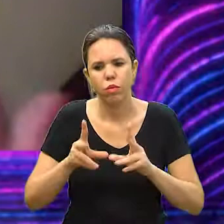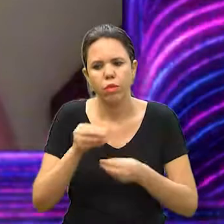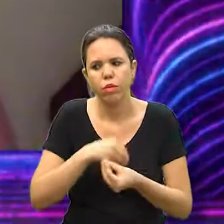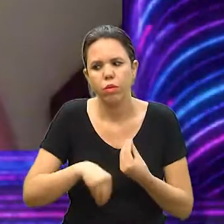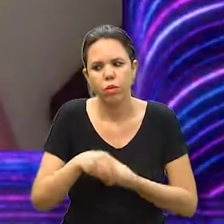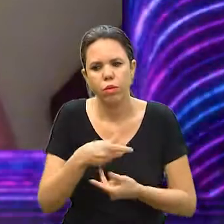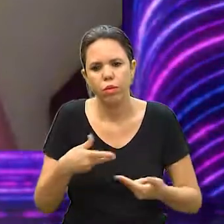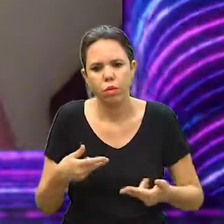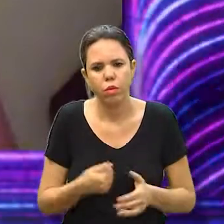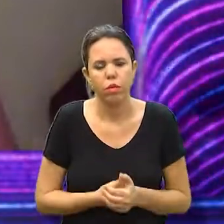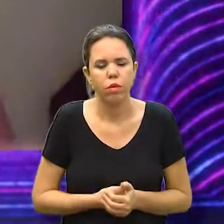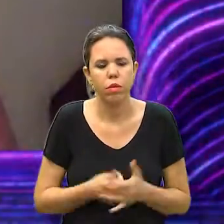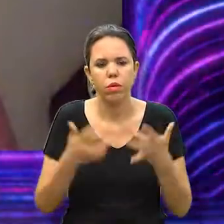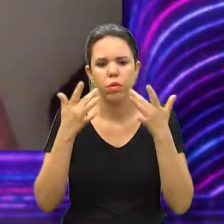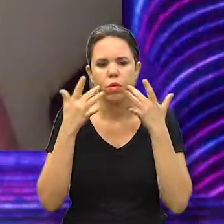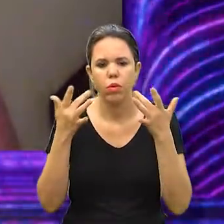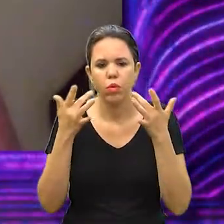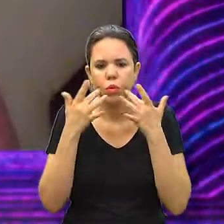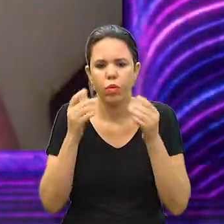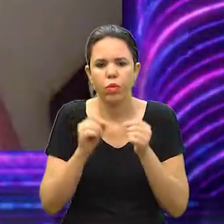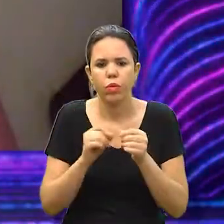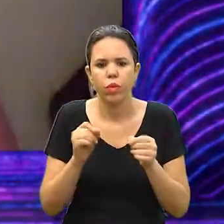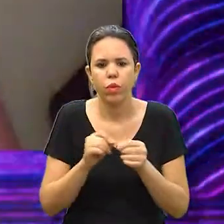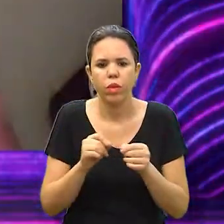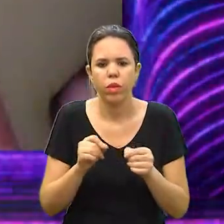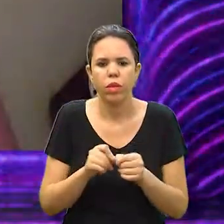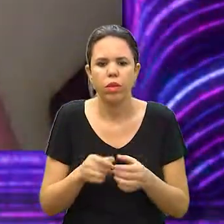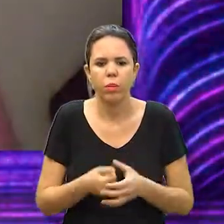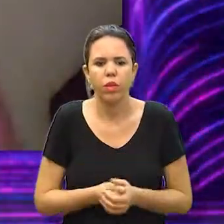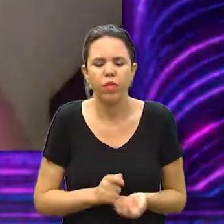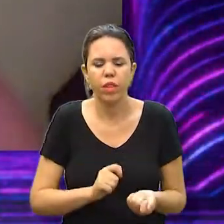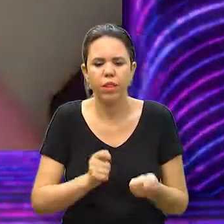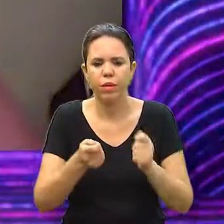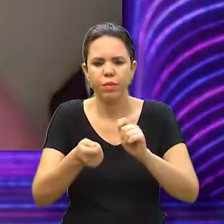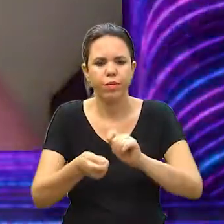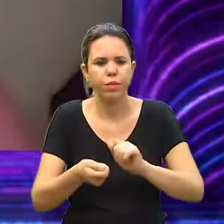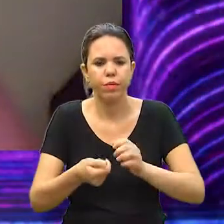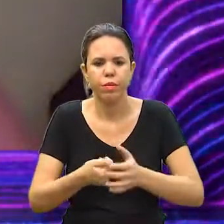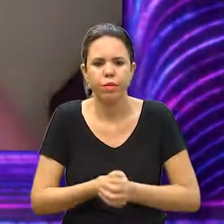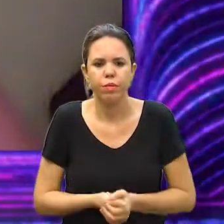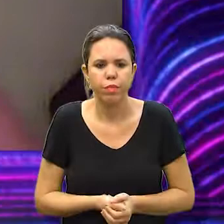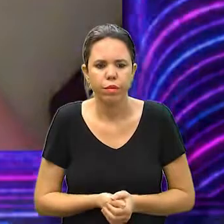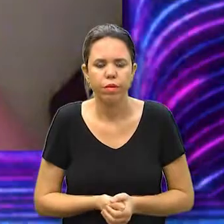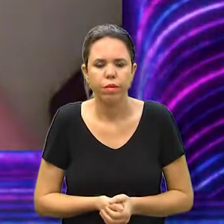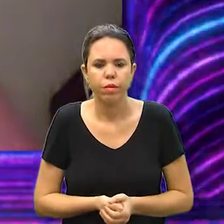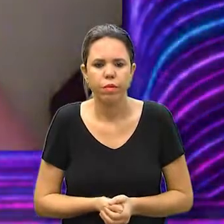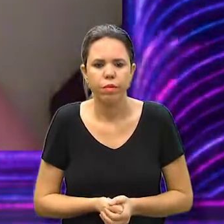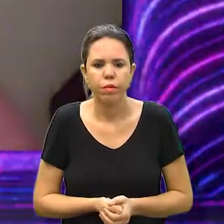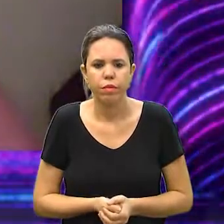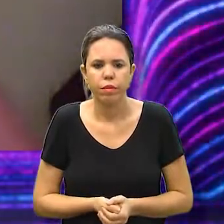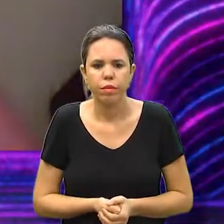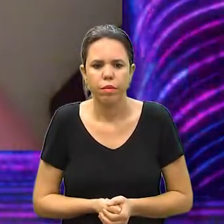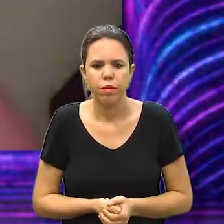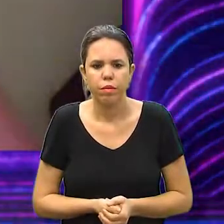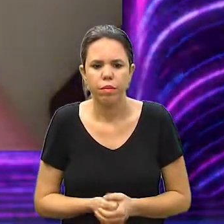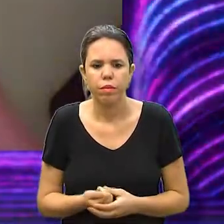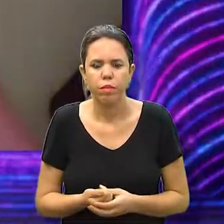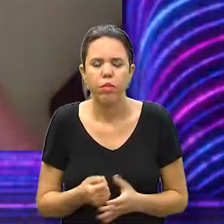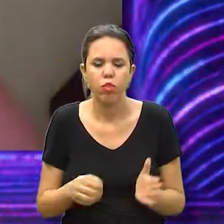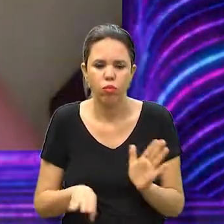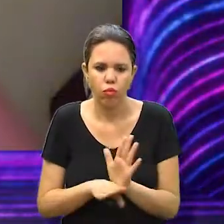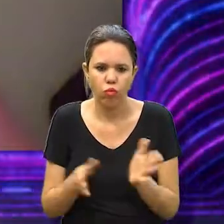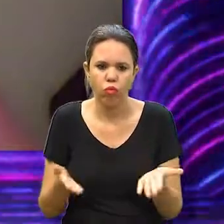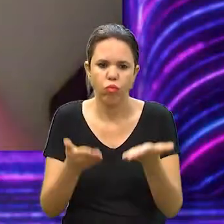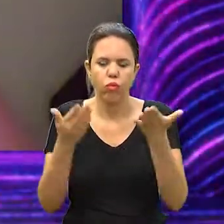dos vários teatros que foram feitos ao redor do mundo, das adaptações cinematográficas. A Shirley contribuiu